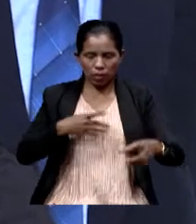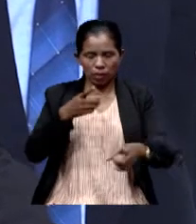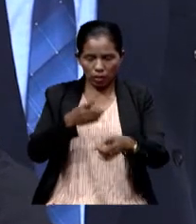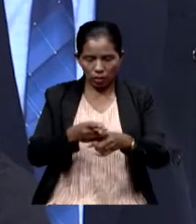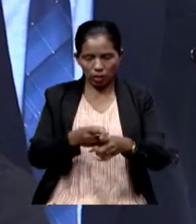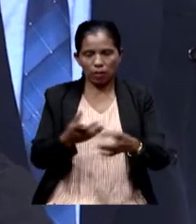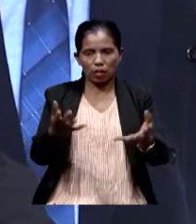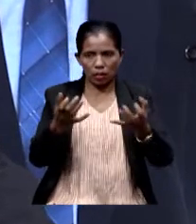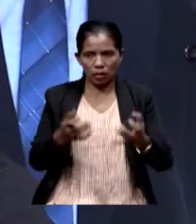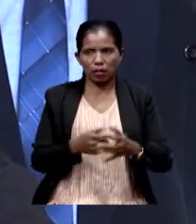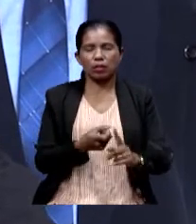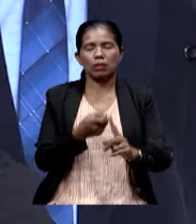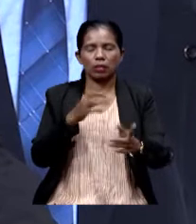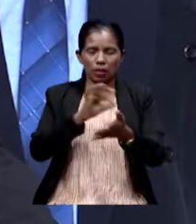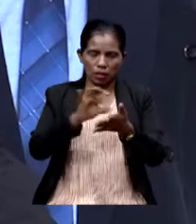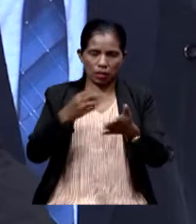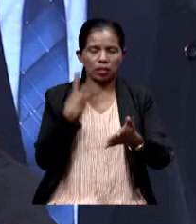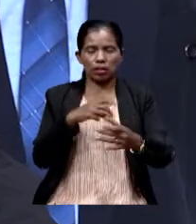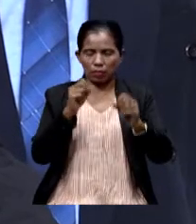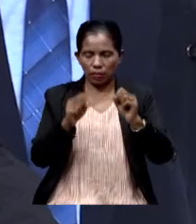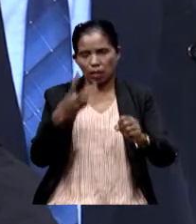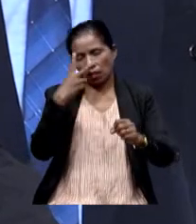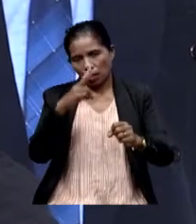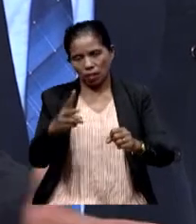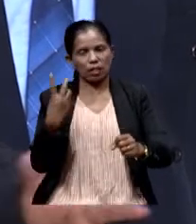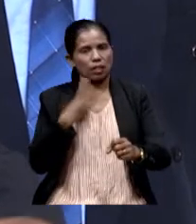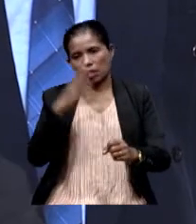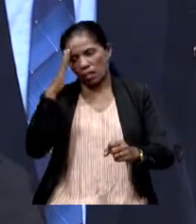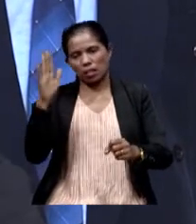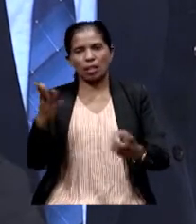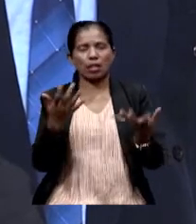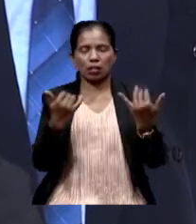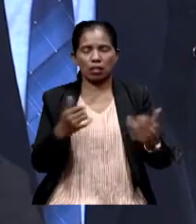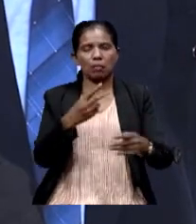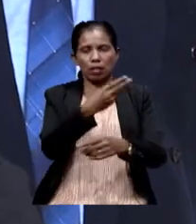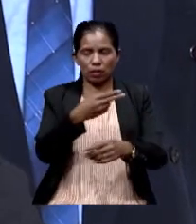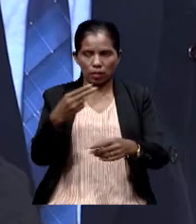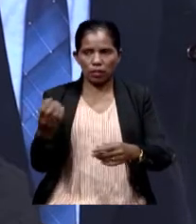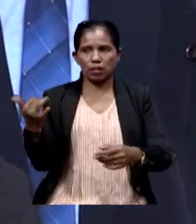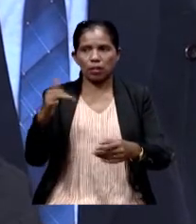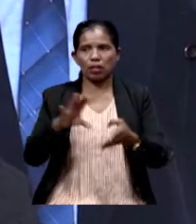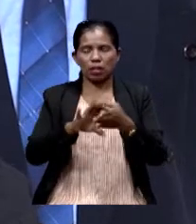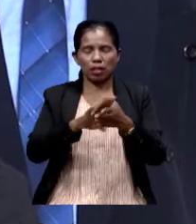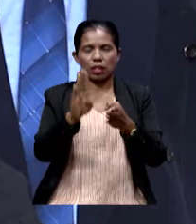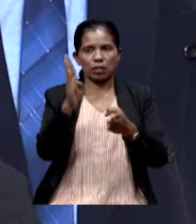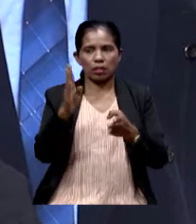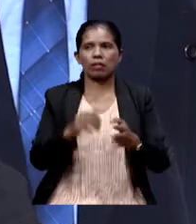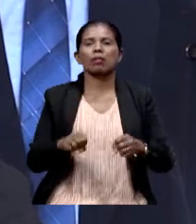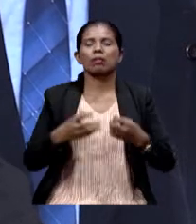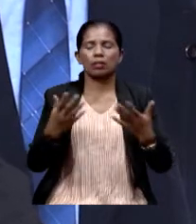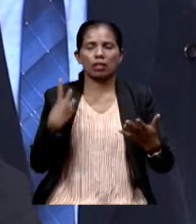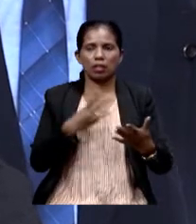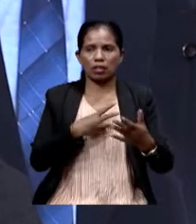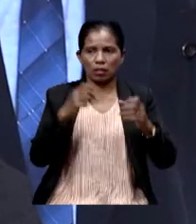o belene, mas lis resisto mas ita belare. Ita latene kala agora sire mesmo cidadão indonésio mo sire kare la cartão eleitoral. Então o insa ita tu